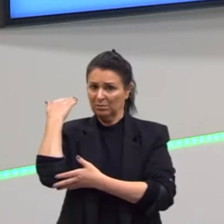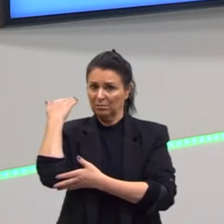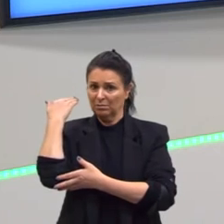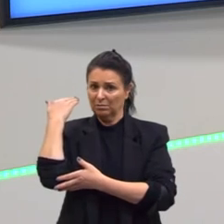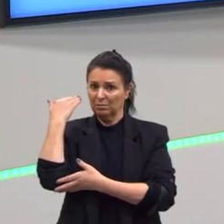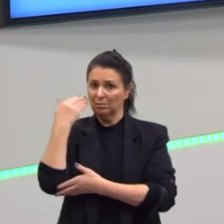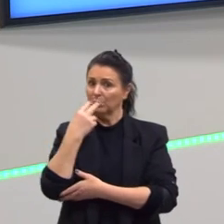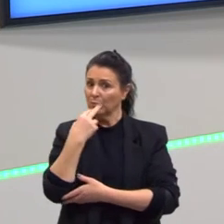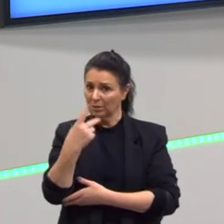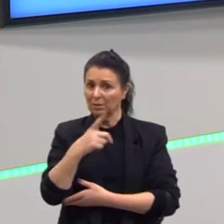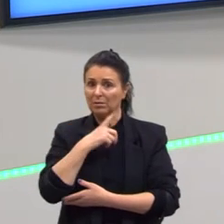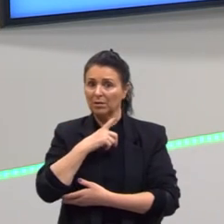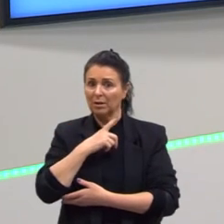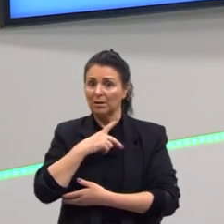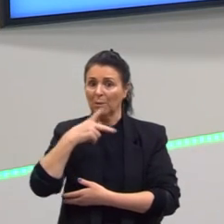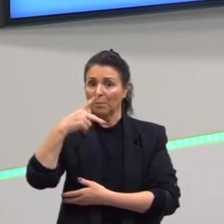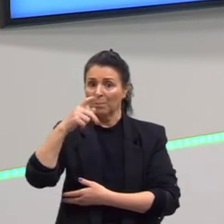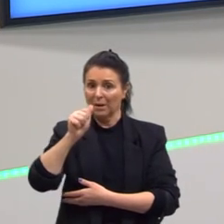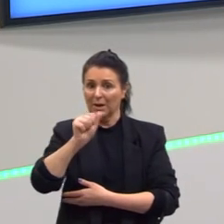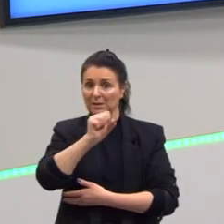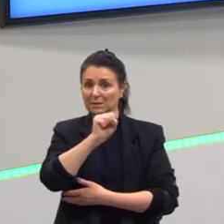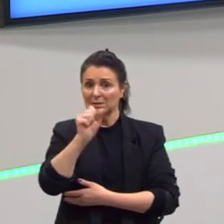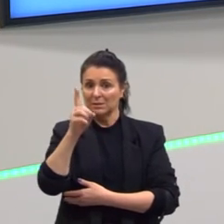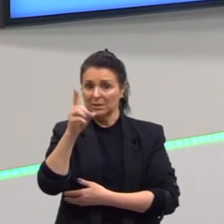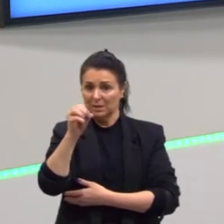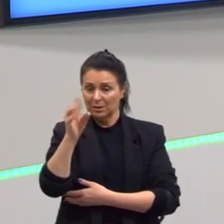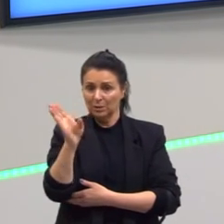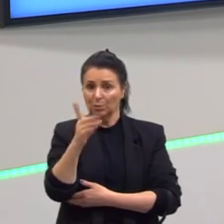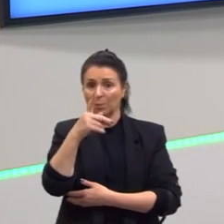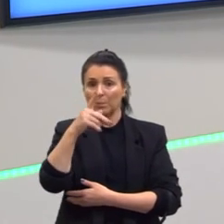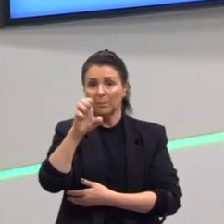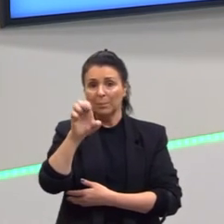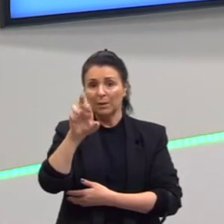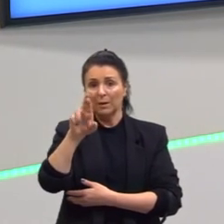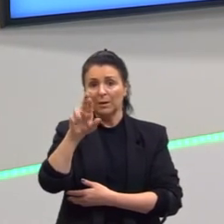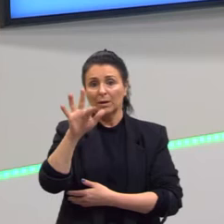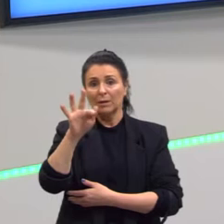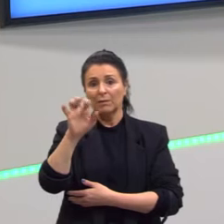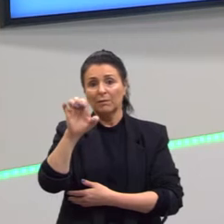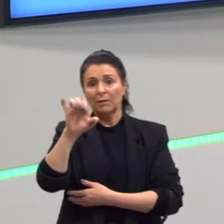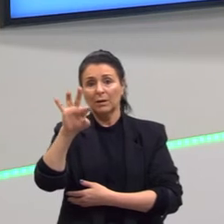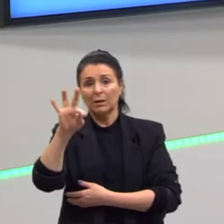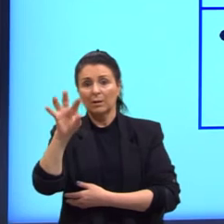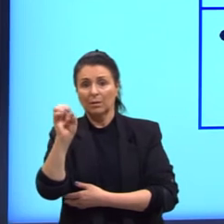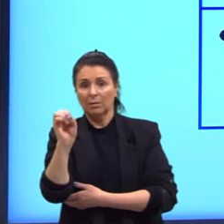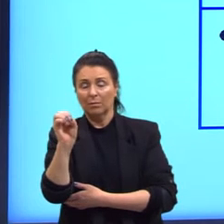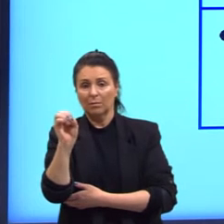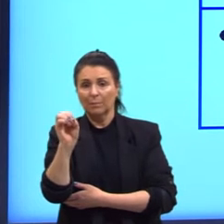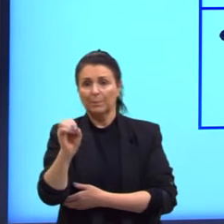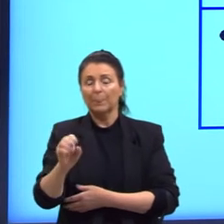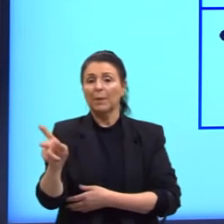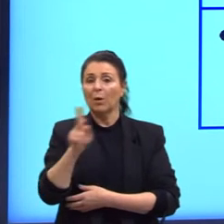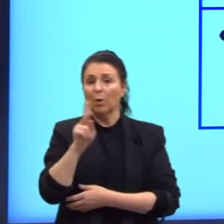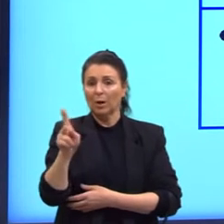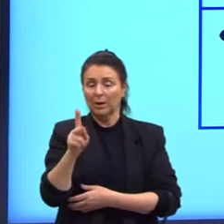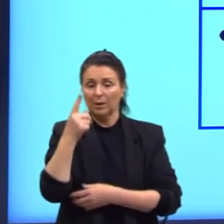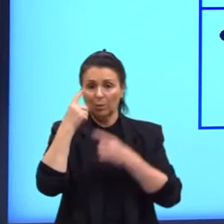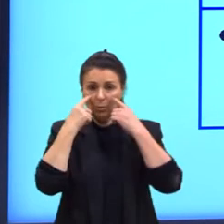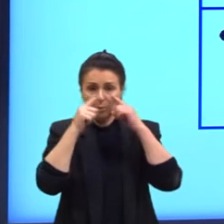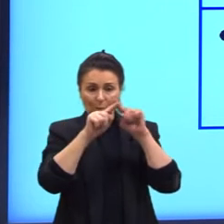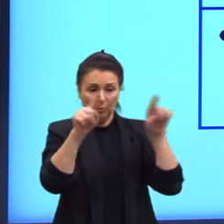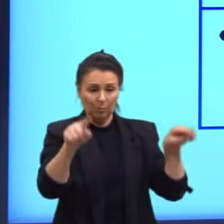inglês existe que é o passado perfeito E aí eu fiz aqui para você as um quadro